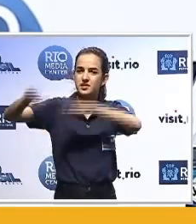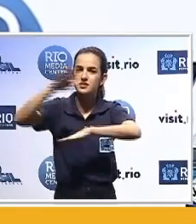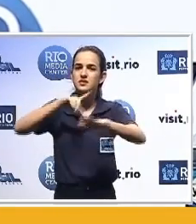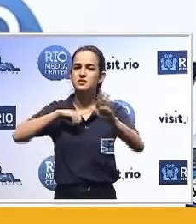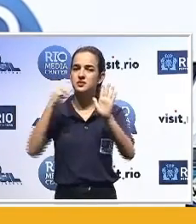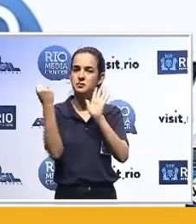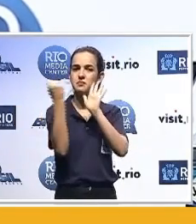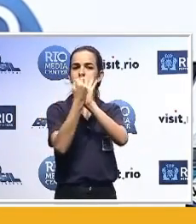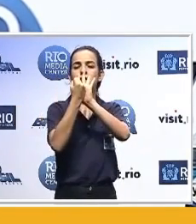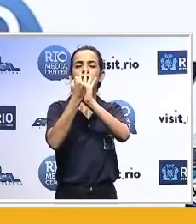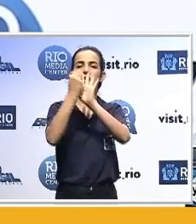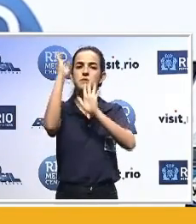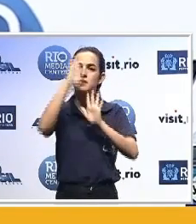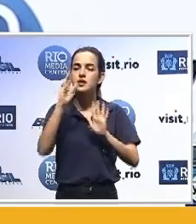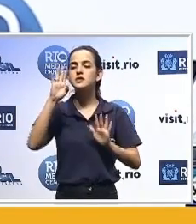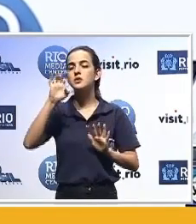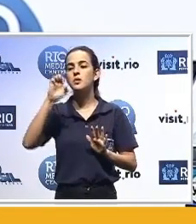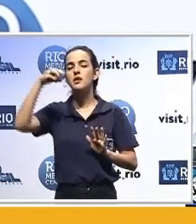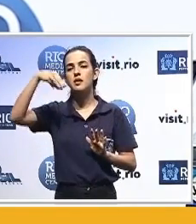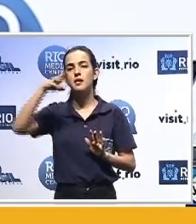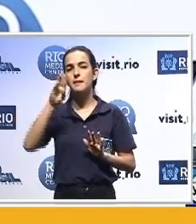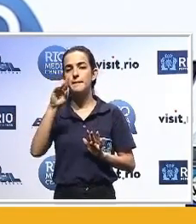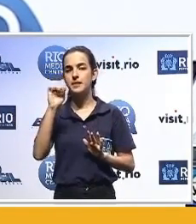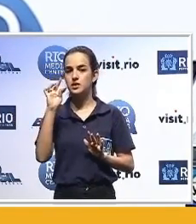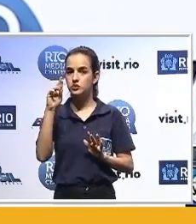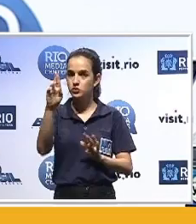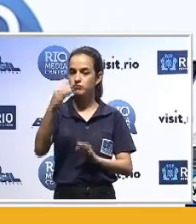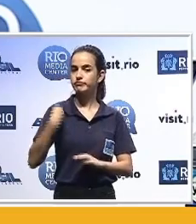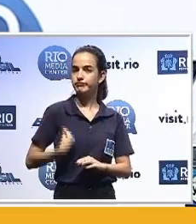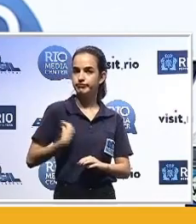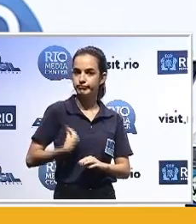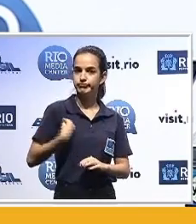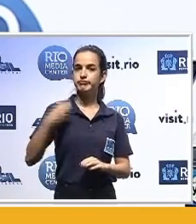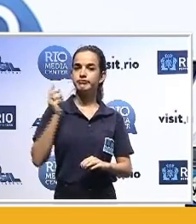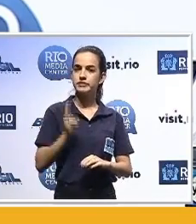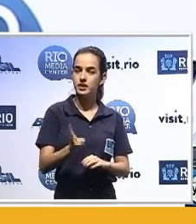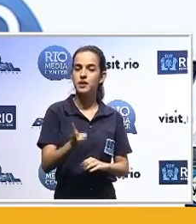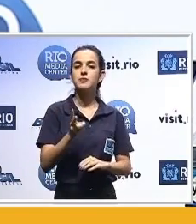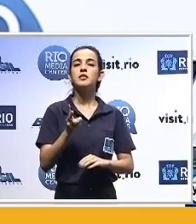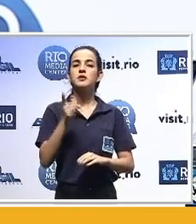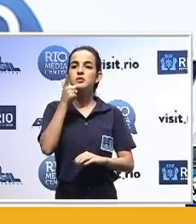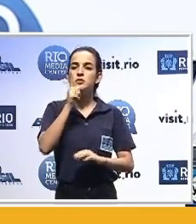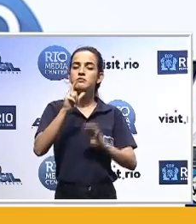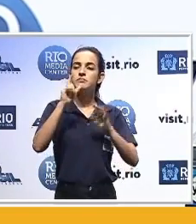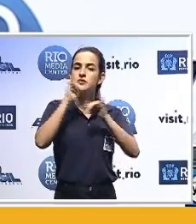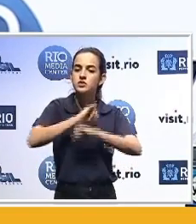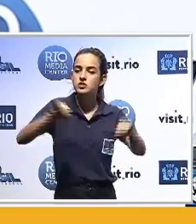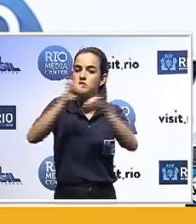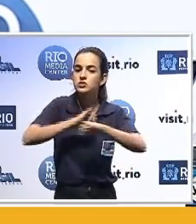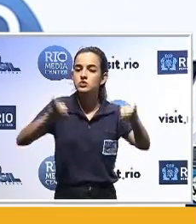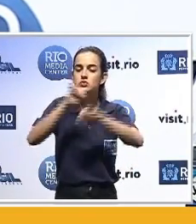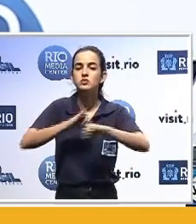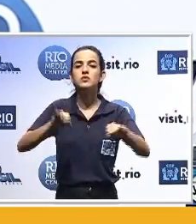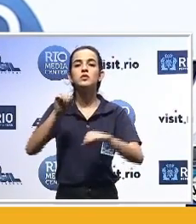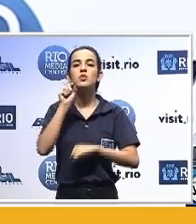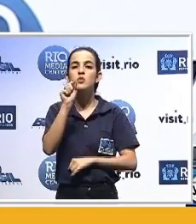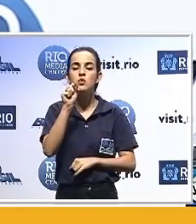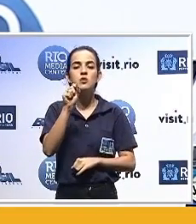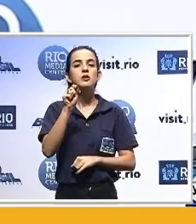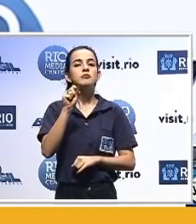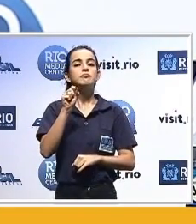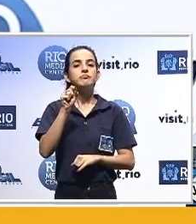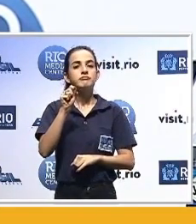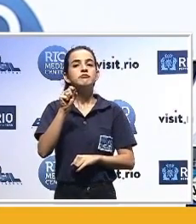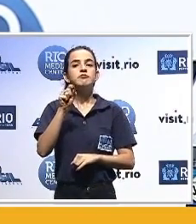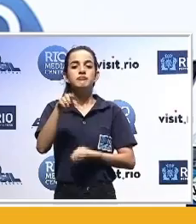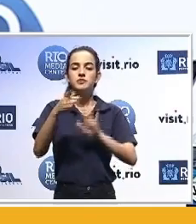Brasil, a marca Embratur estará presente e estaremos divulgando e dando uma aceleração importante para